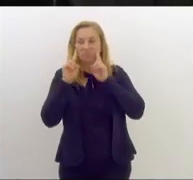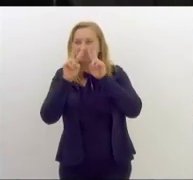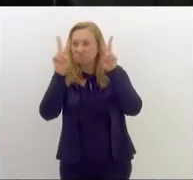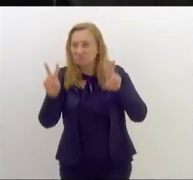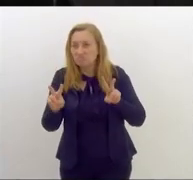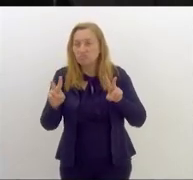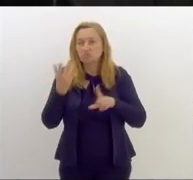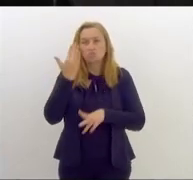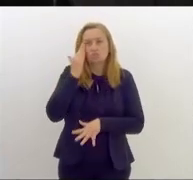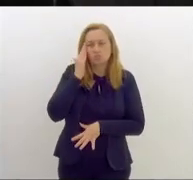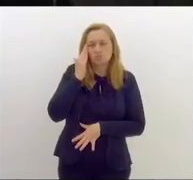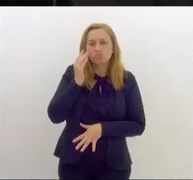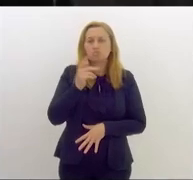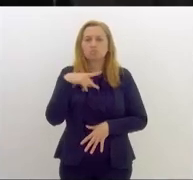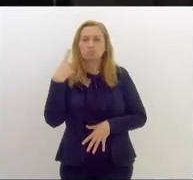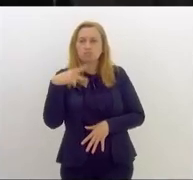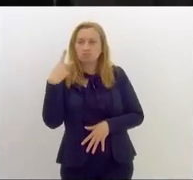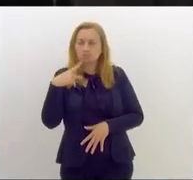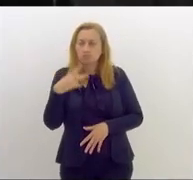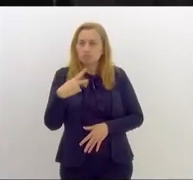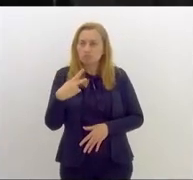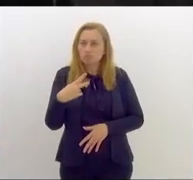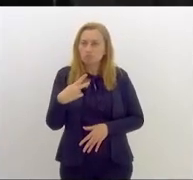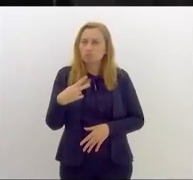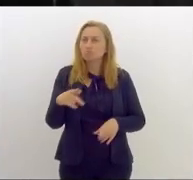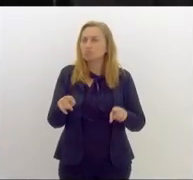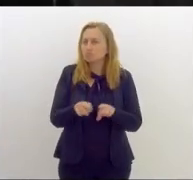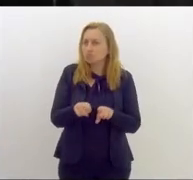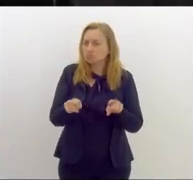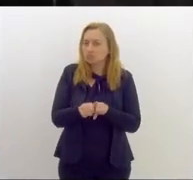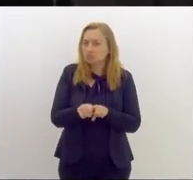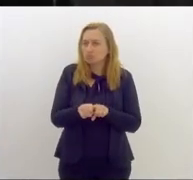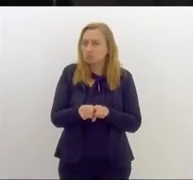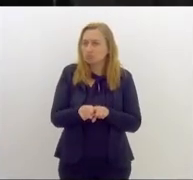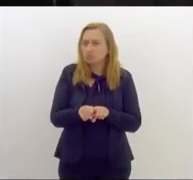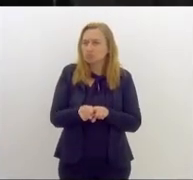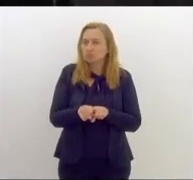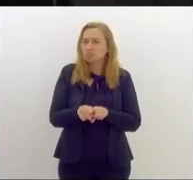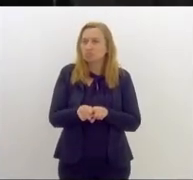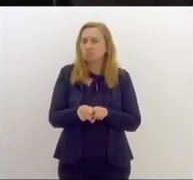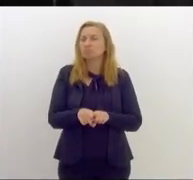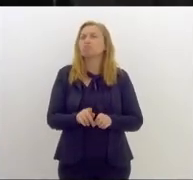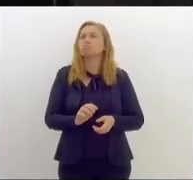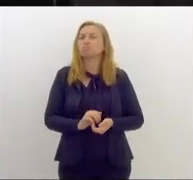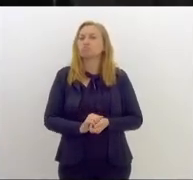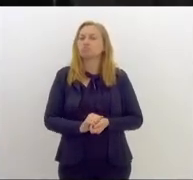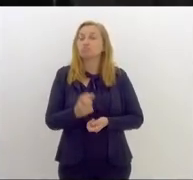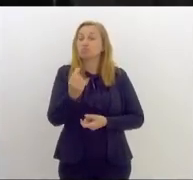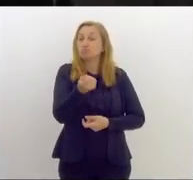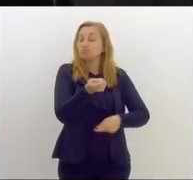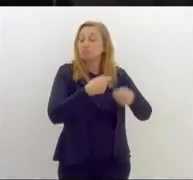da compreensão política que a sua ponte vista dos fundamentos econômicos